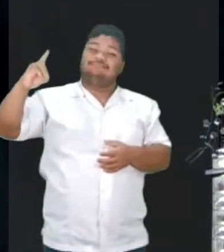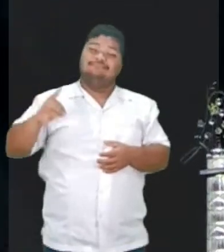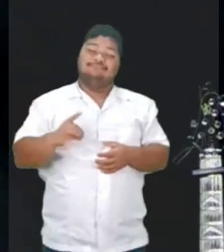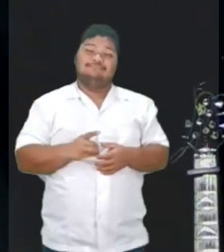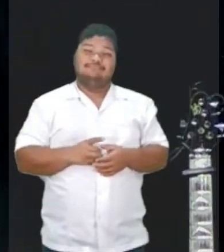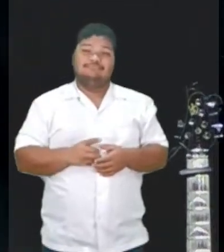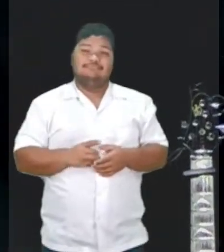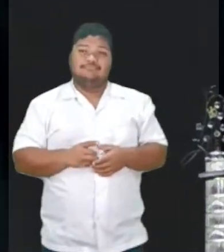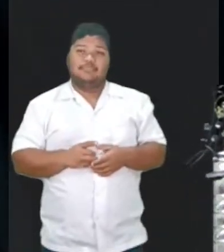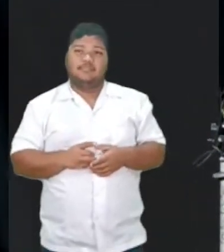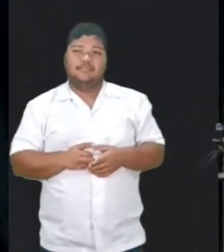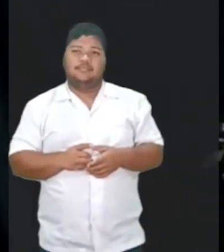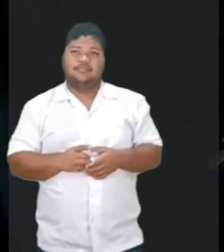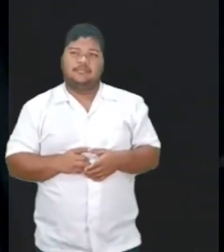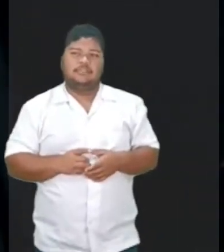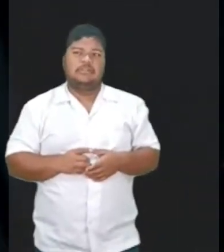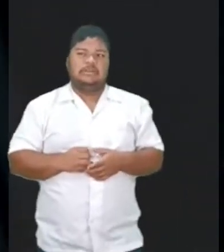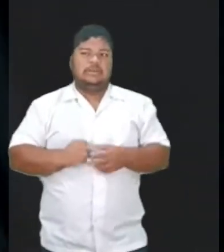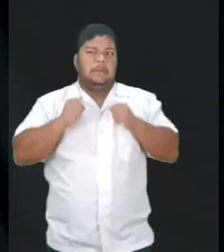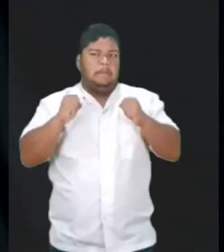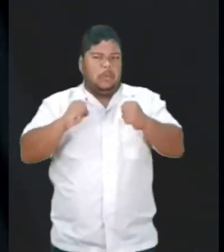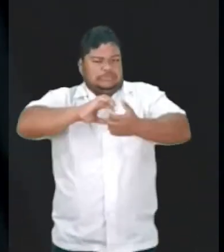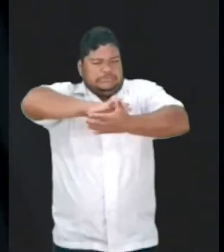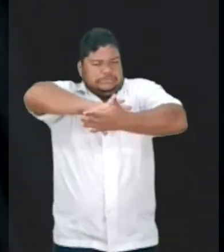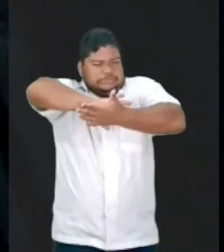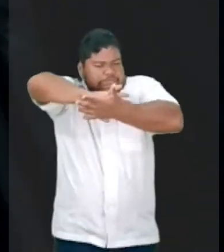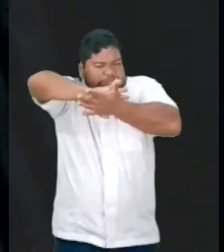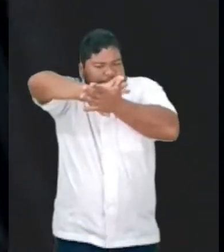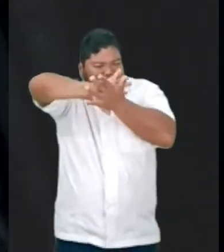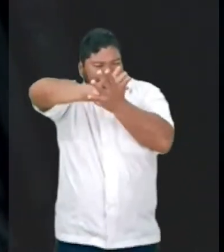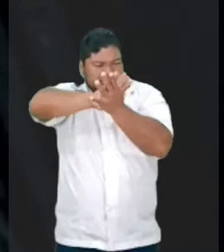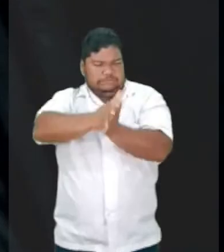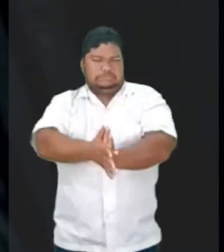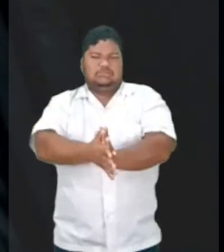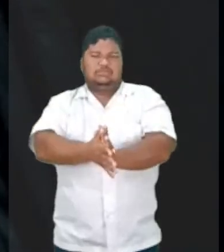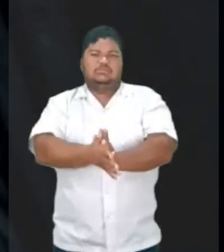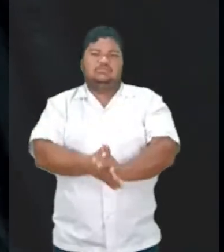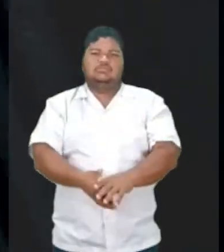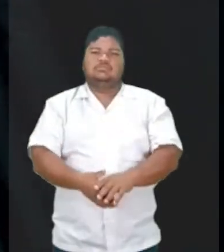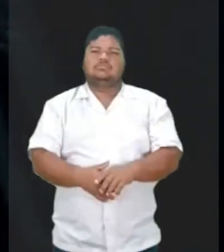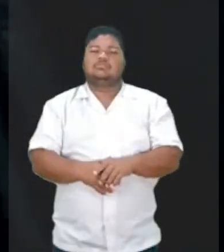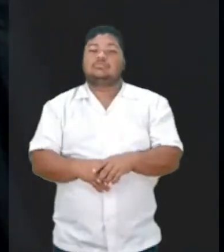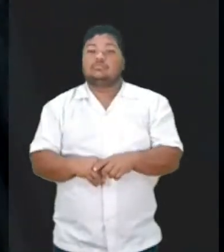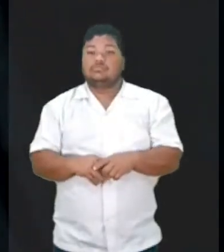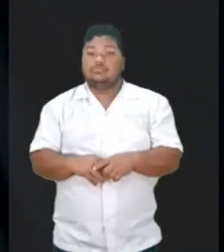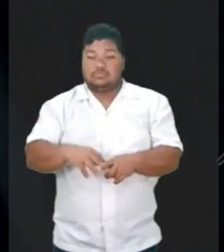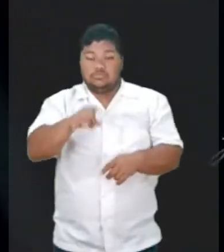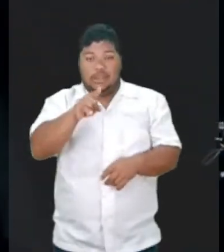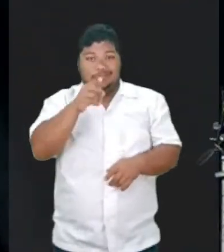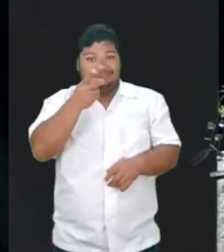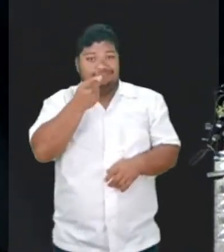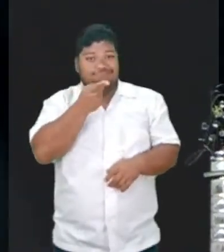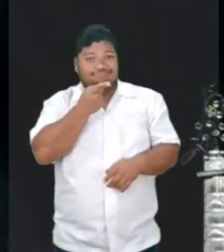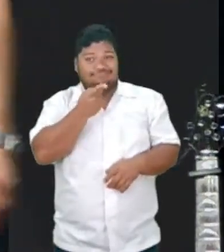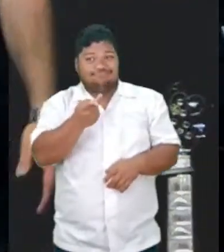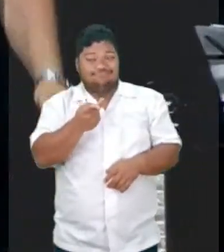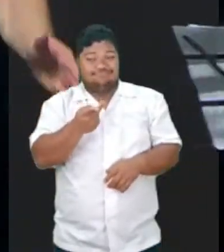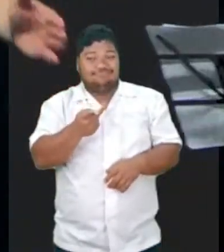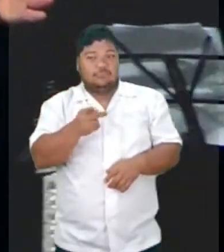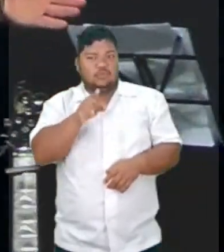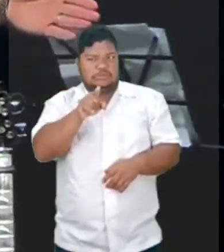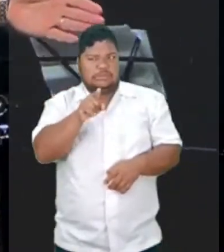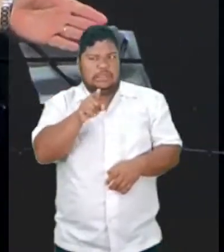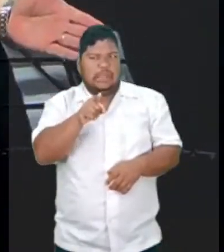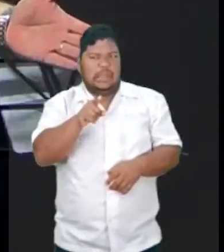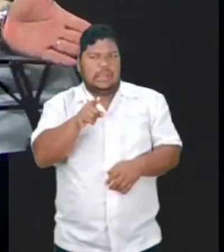eles podem ser aniquilados num piscar de olhos. É isso que ele está falando. Você lembra